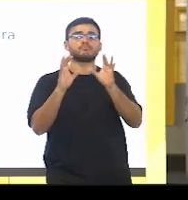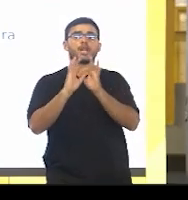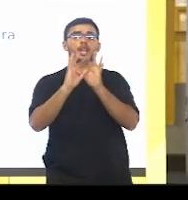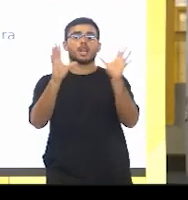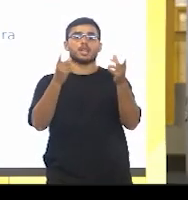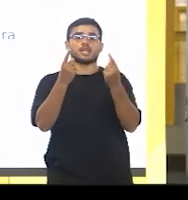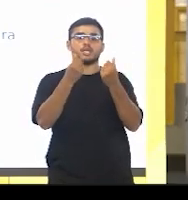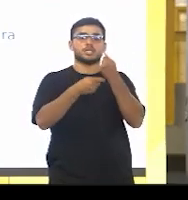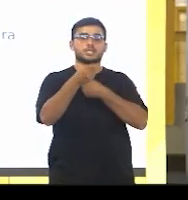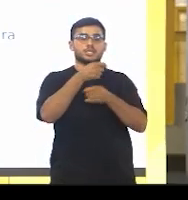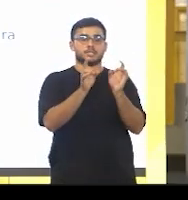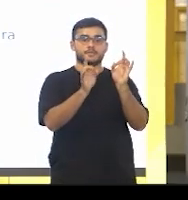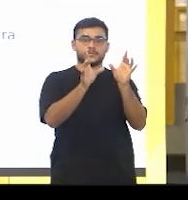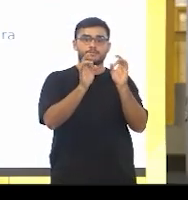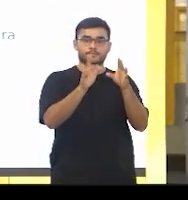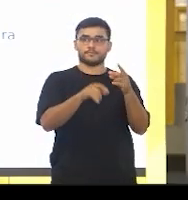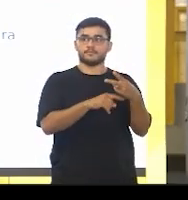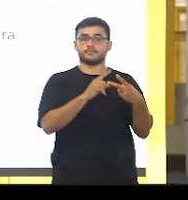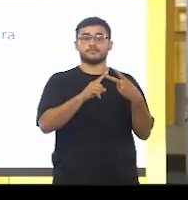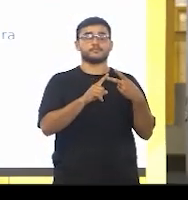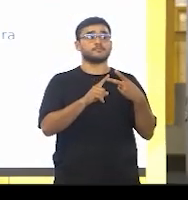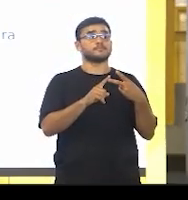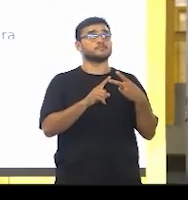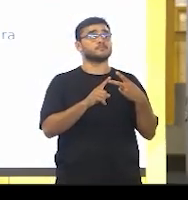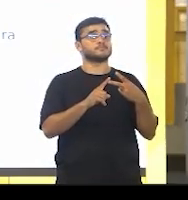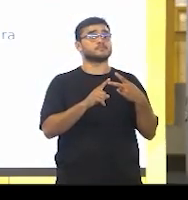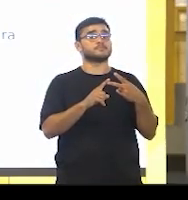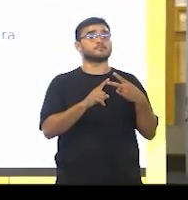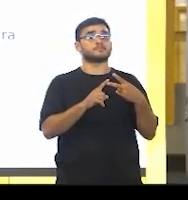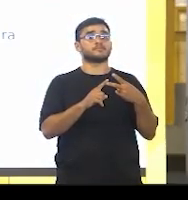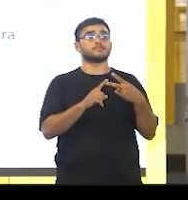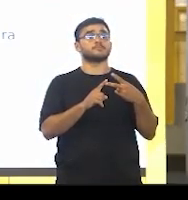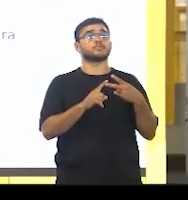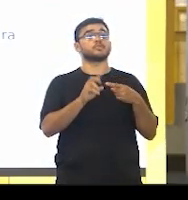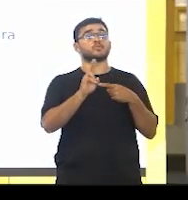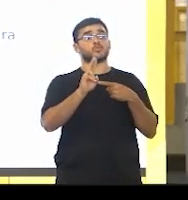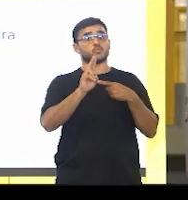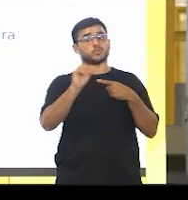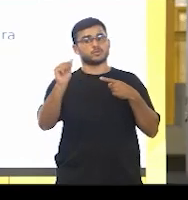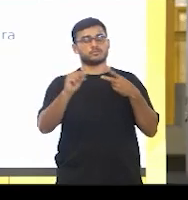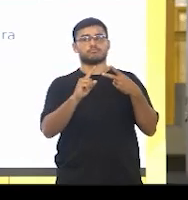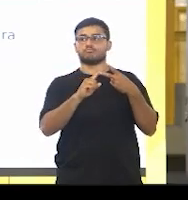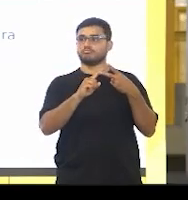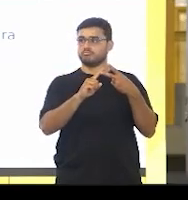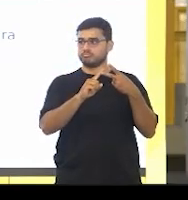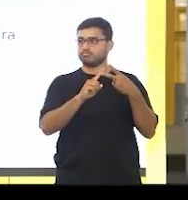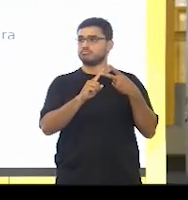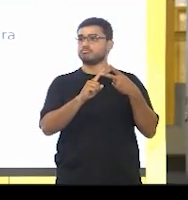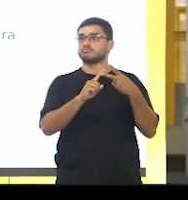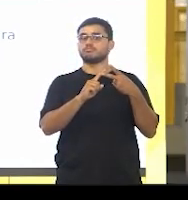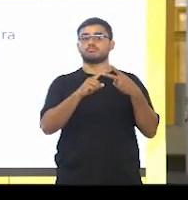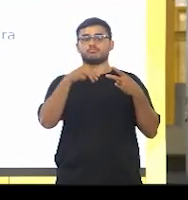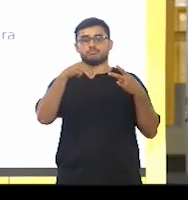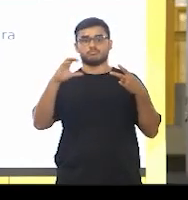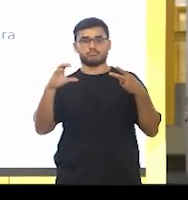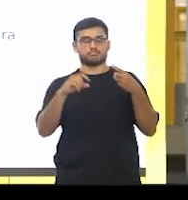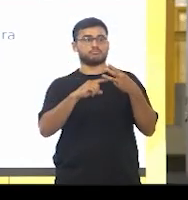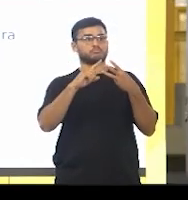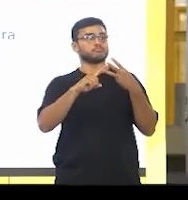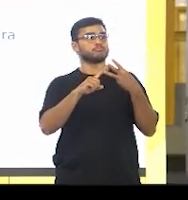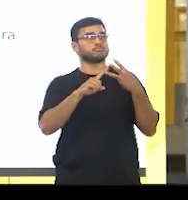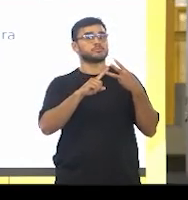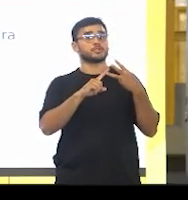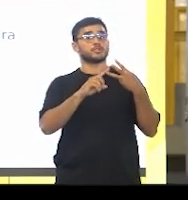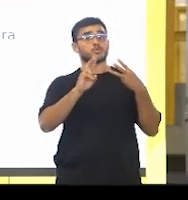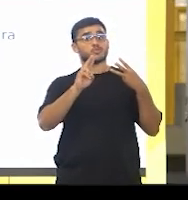mercado comum, aliás, união aduaneira, mercado comum, o terceiro. Quarto,